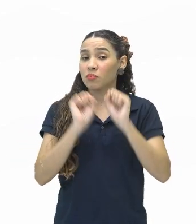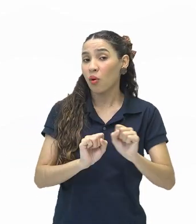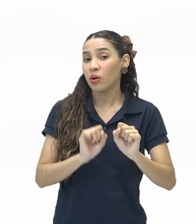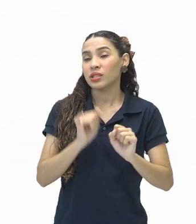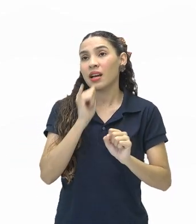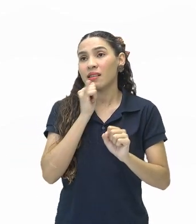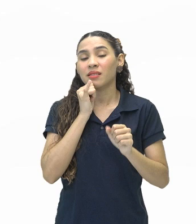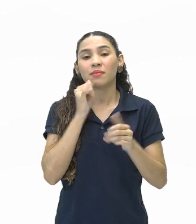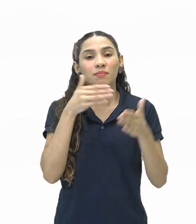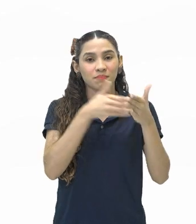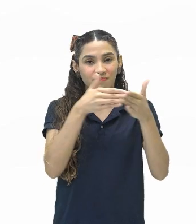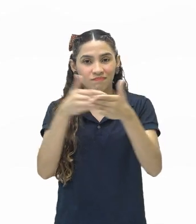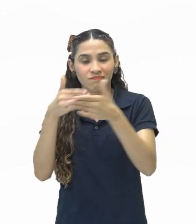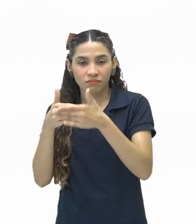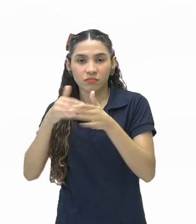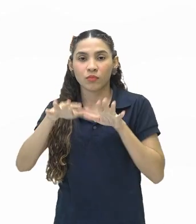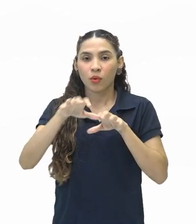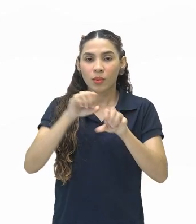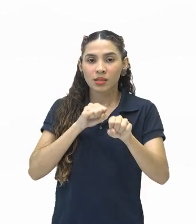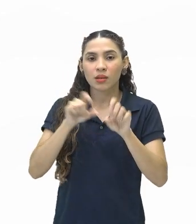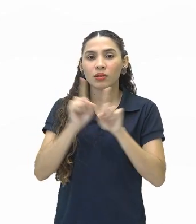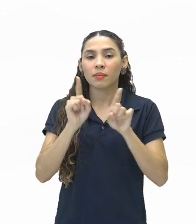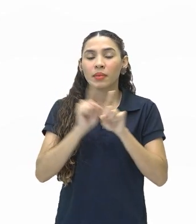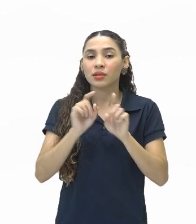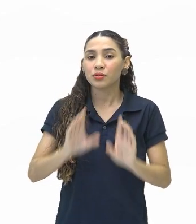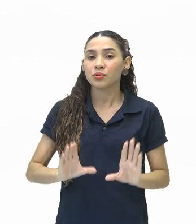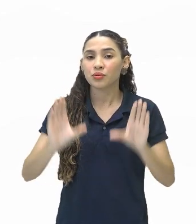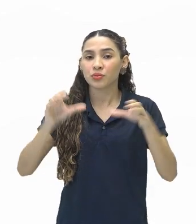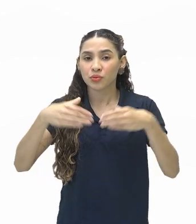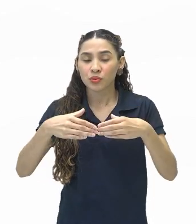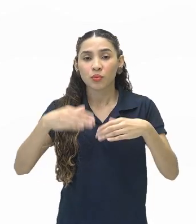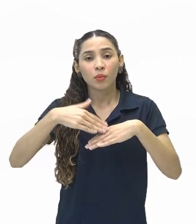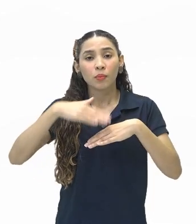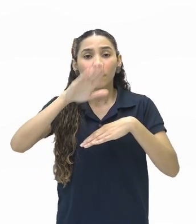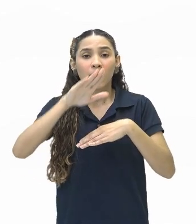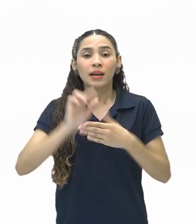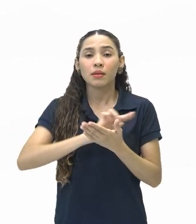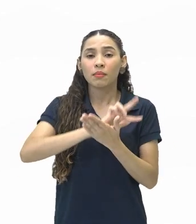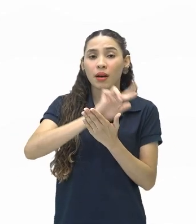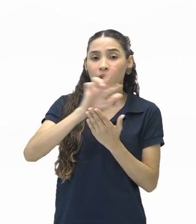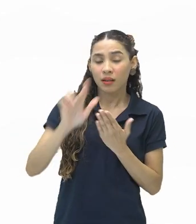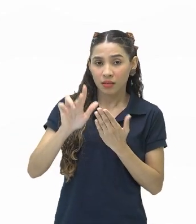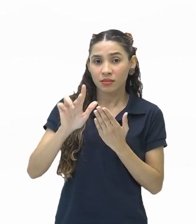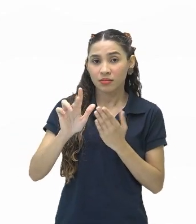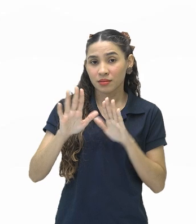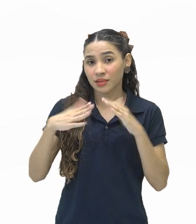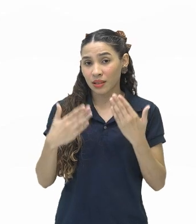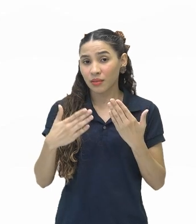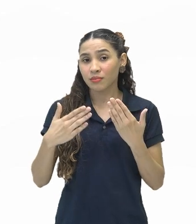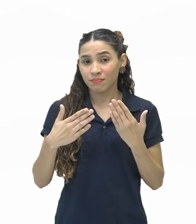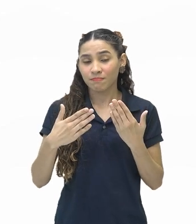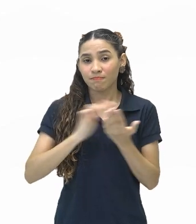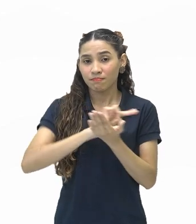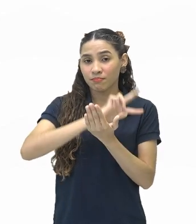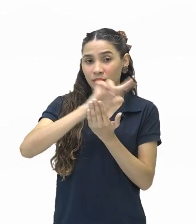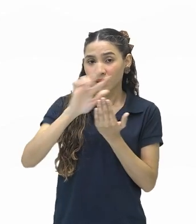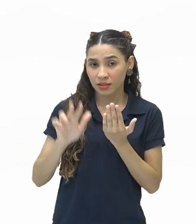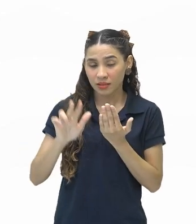um entrave para a formação de equipes mais plurais, por exemplo. Olha a pluralidade